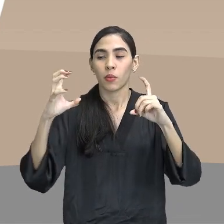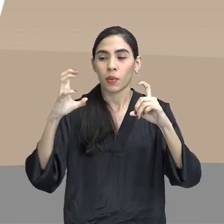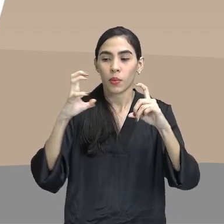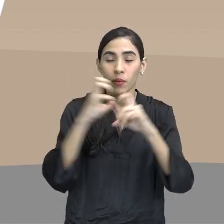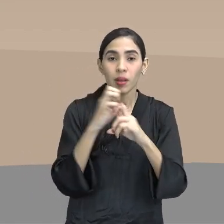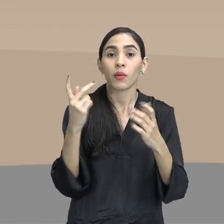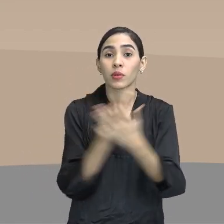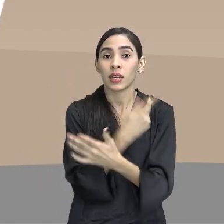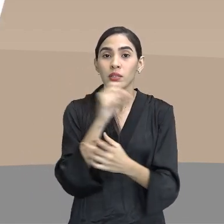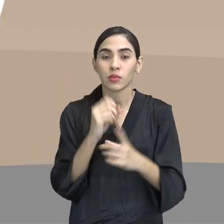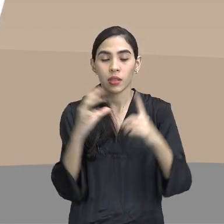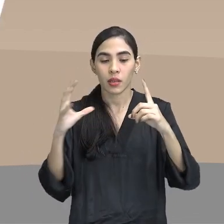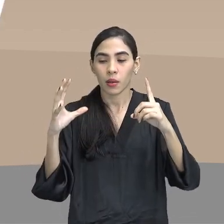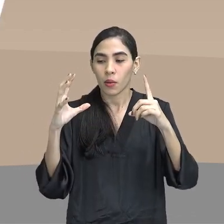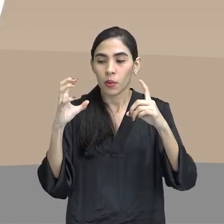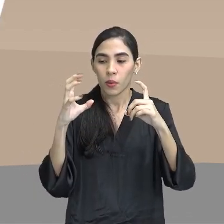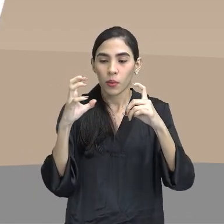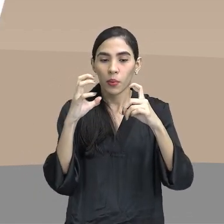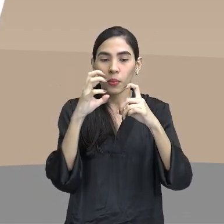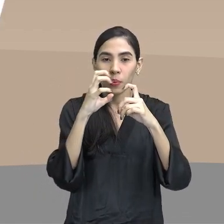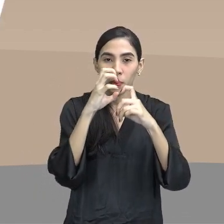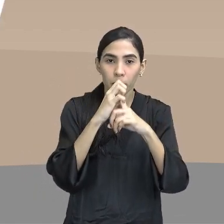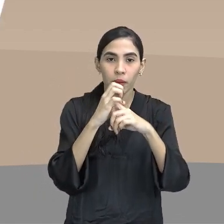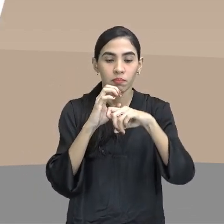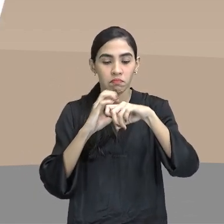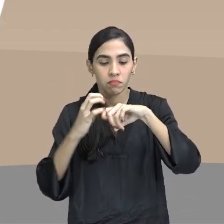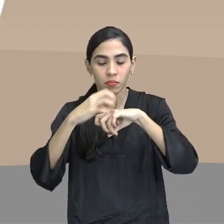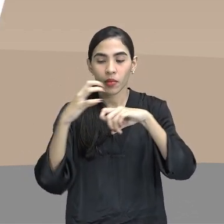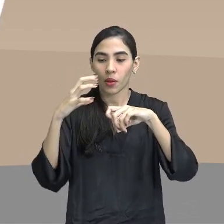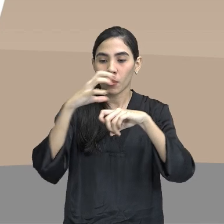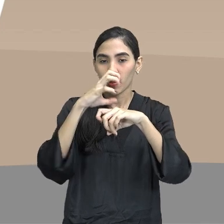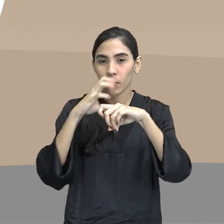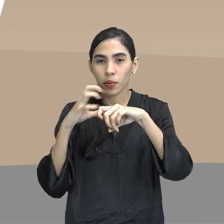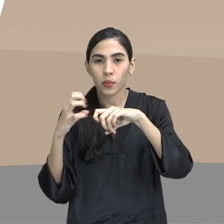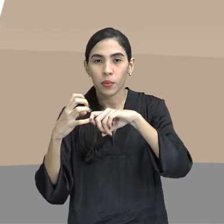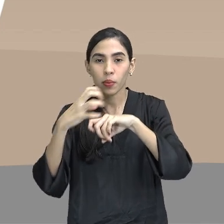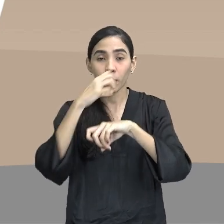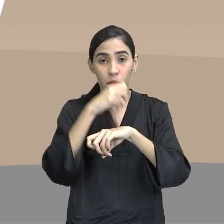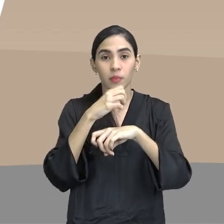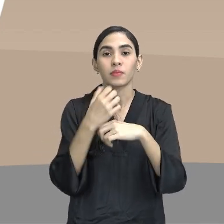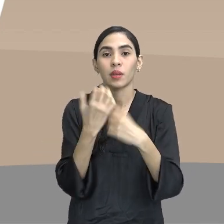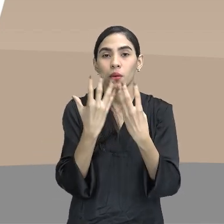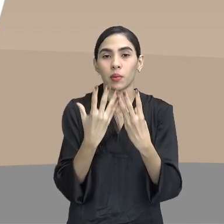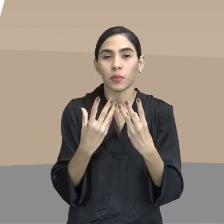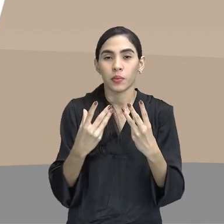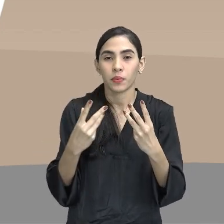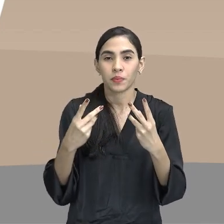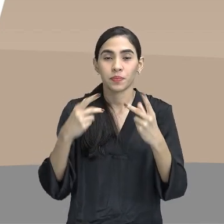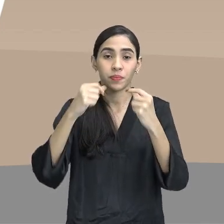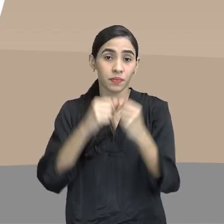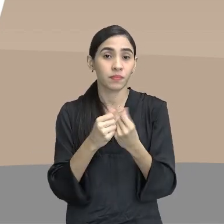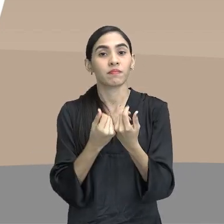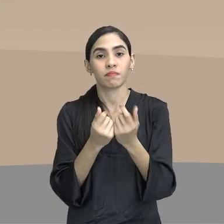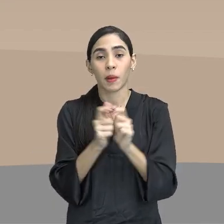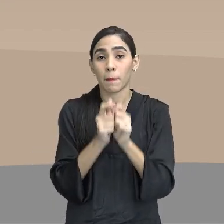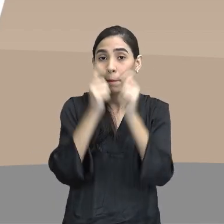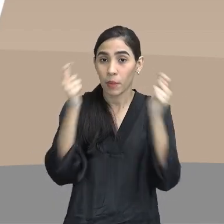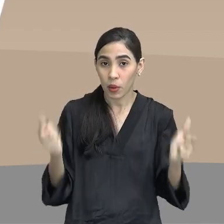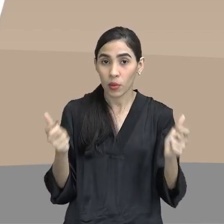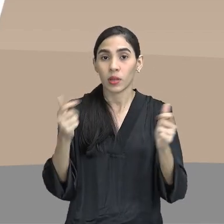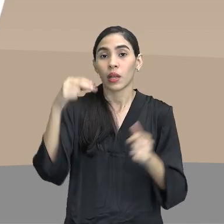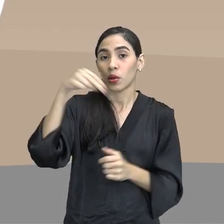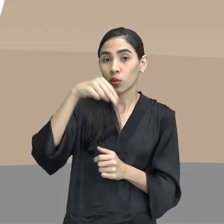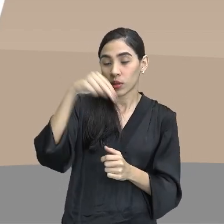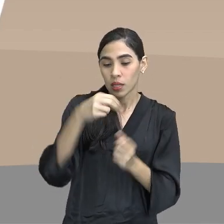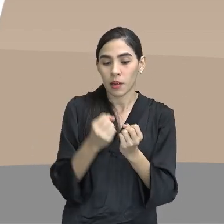Eles vão se alimentando ali dessa matéria morta, essa matéria orgânica, e ela fica em decomposição. A maioria desses nutrientes, né, eles vão